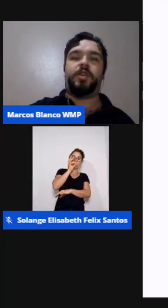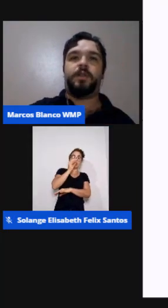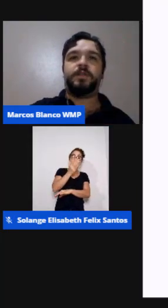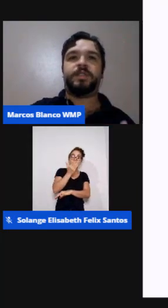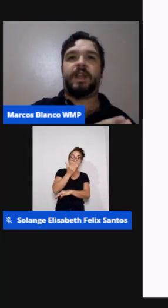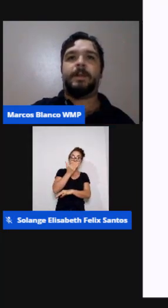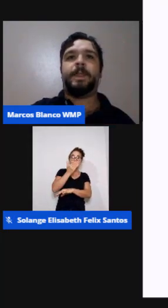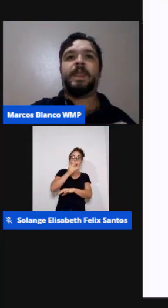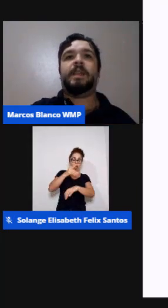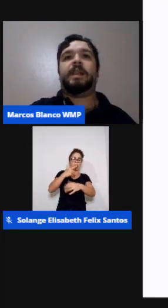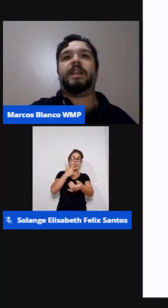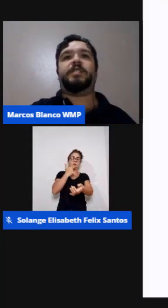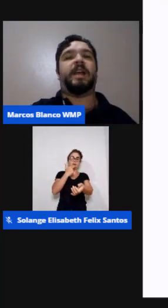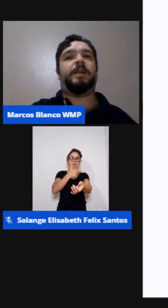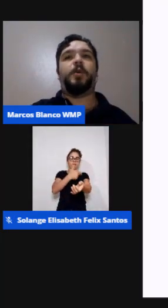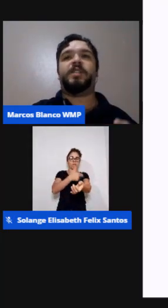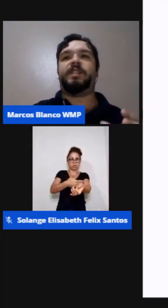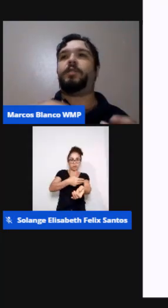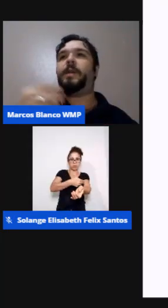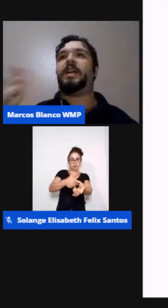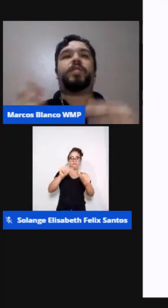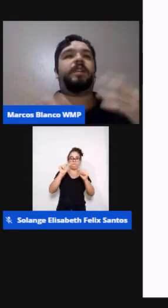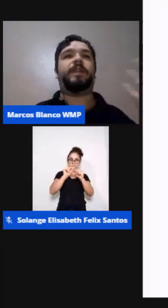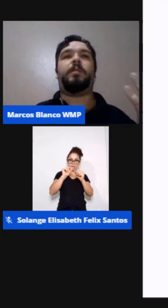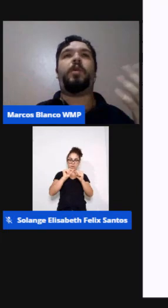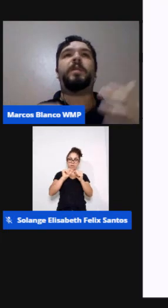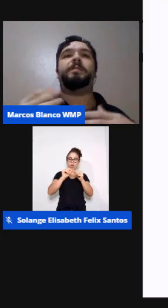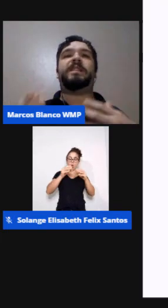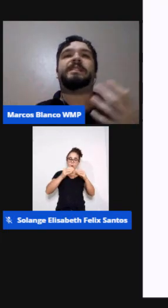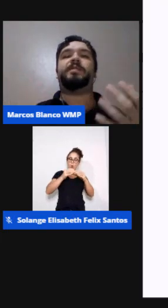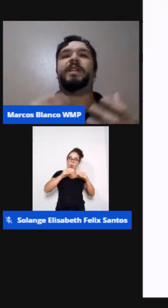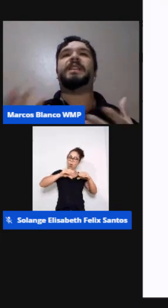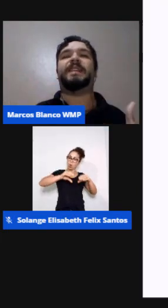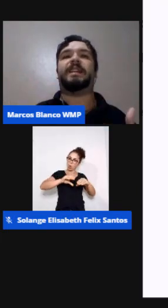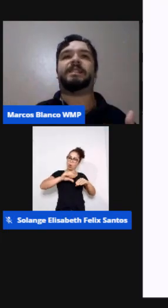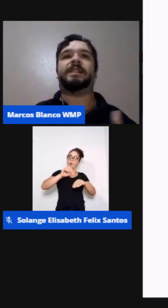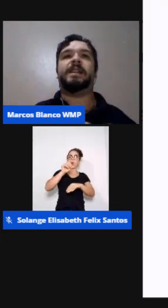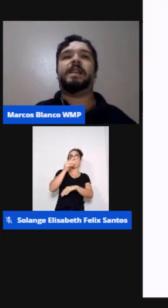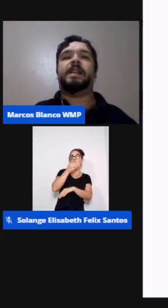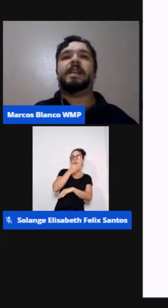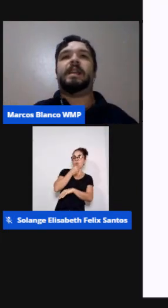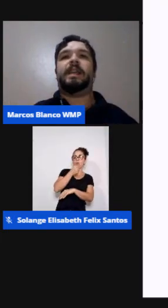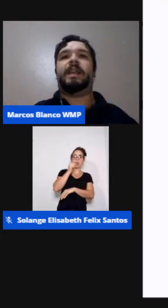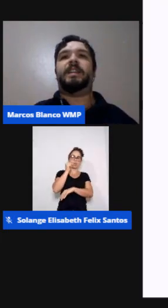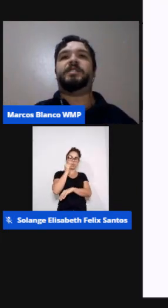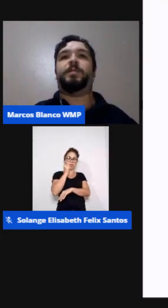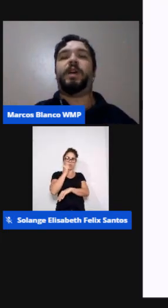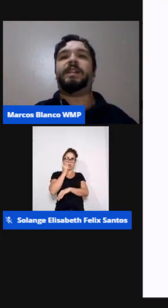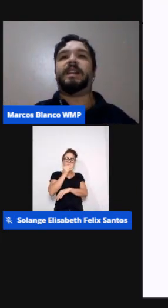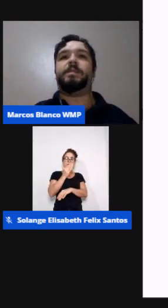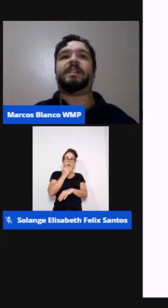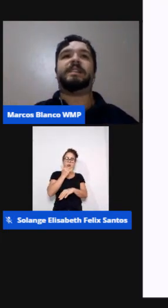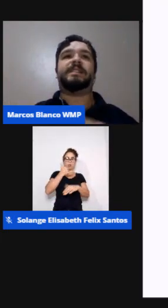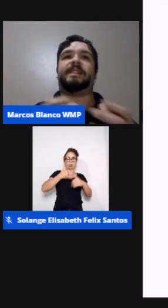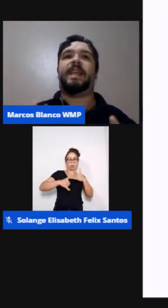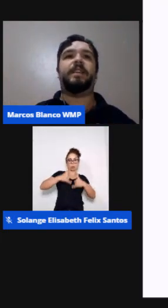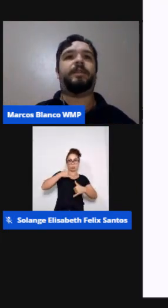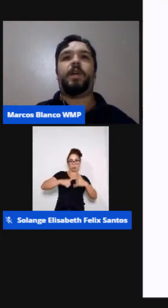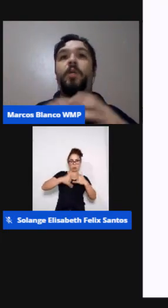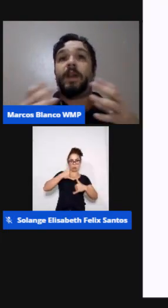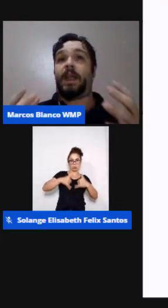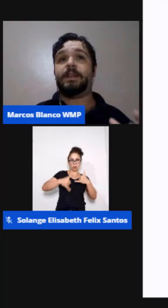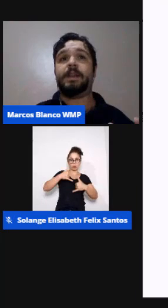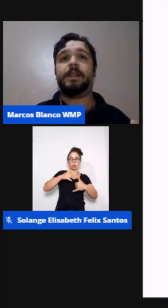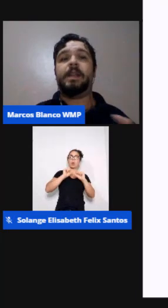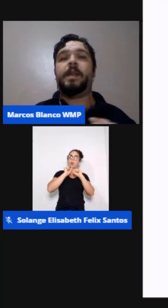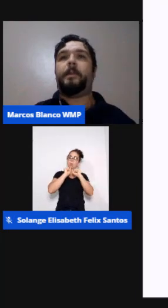a postura de ovos. Tá? Ela pode, tanto o macho e a fêmea, como alimentação energética, eles podem se alimentar de